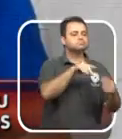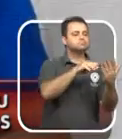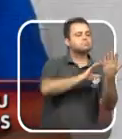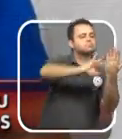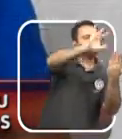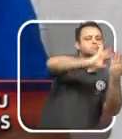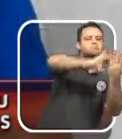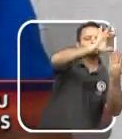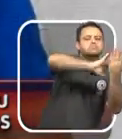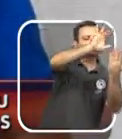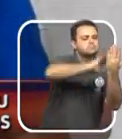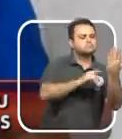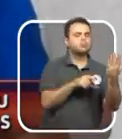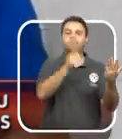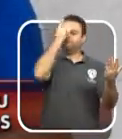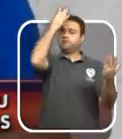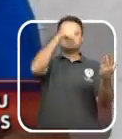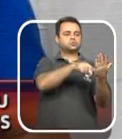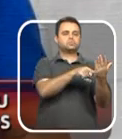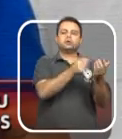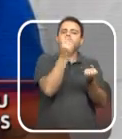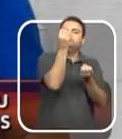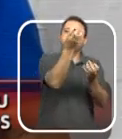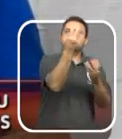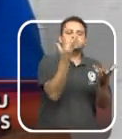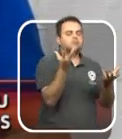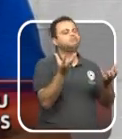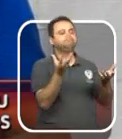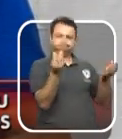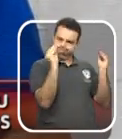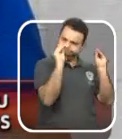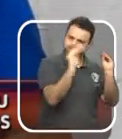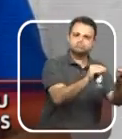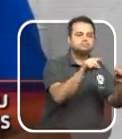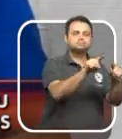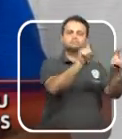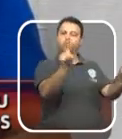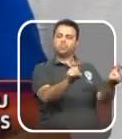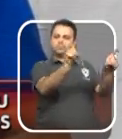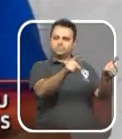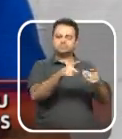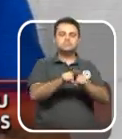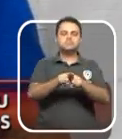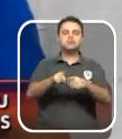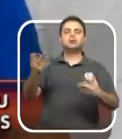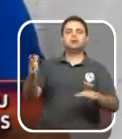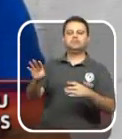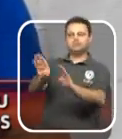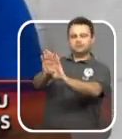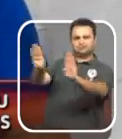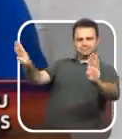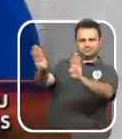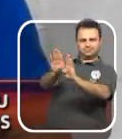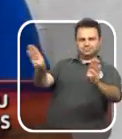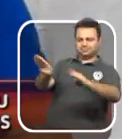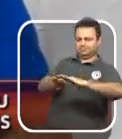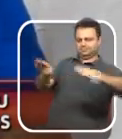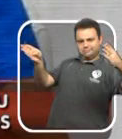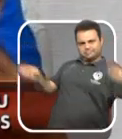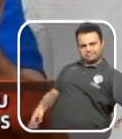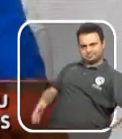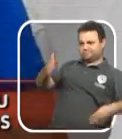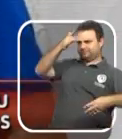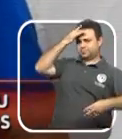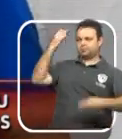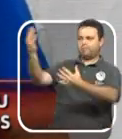fizer, dar uma atualizada, é melhor para a população. A população é que vai, ao final, ser beneficiada com isso. Nós